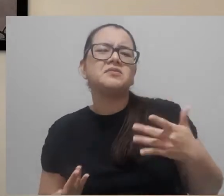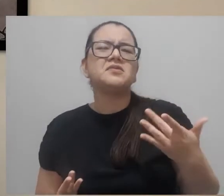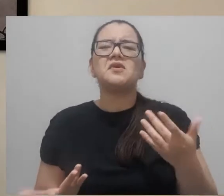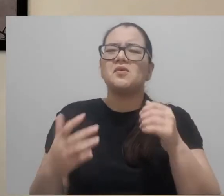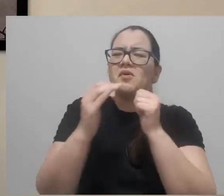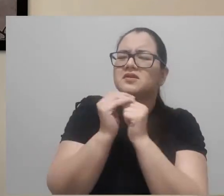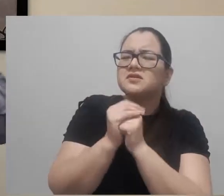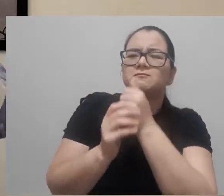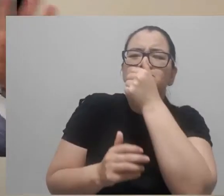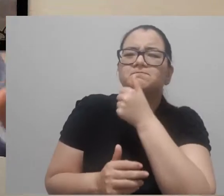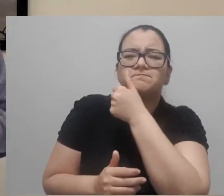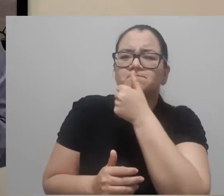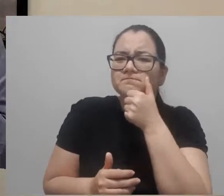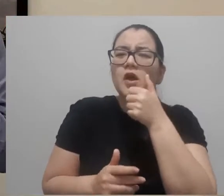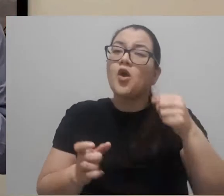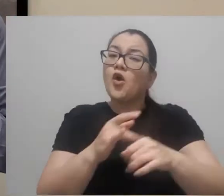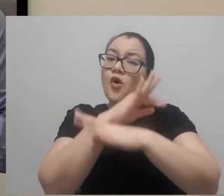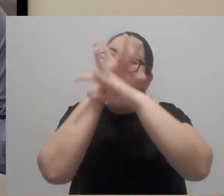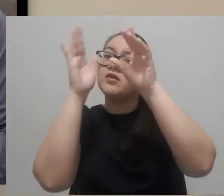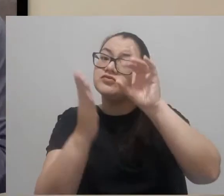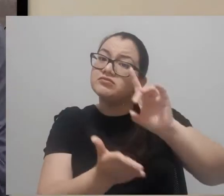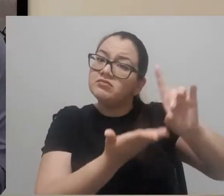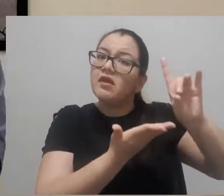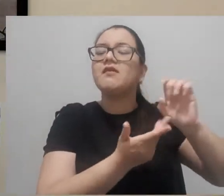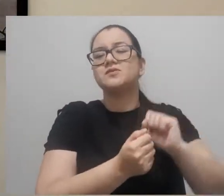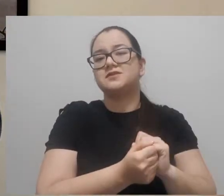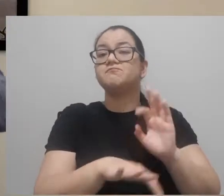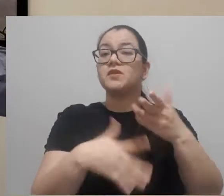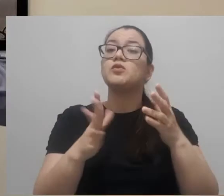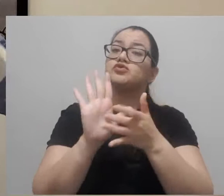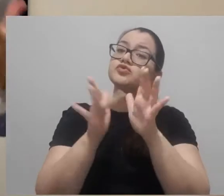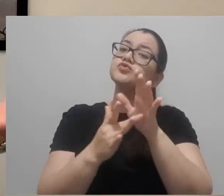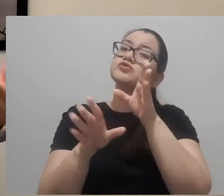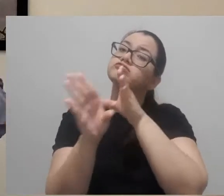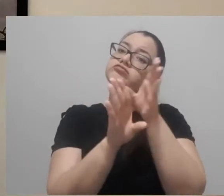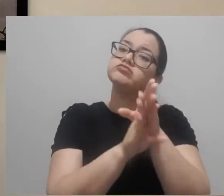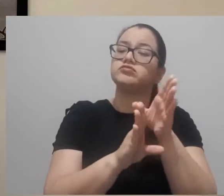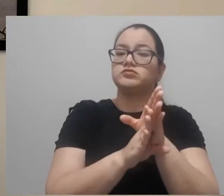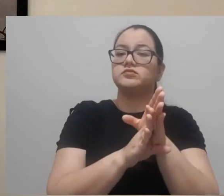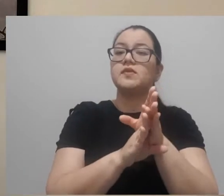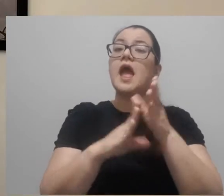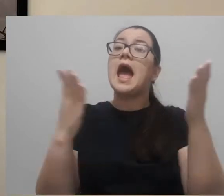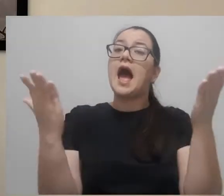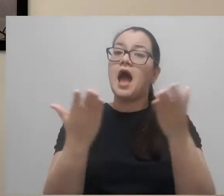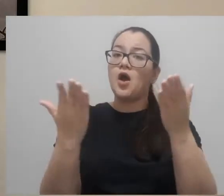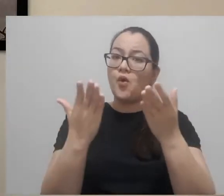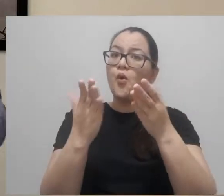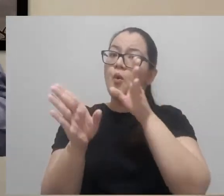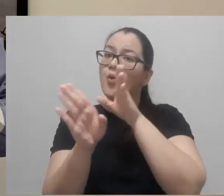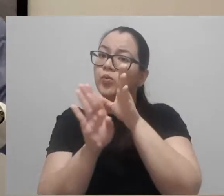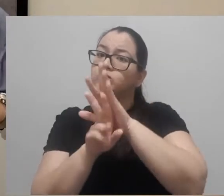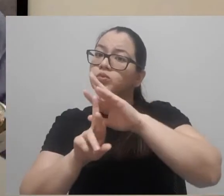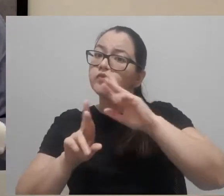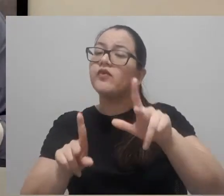o jejum. Então Jesus trouxe essa orientação aos seus discípulos. E agora ele traz uma outra orientação. Ele continua orientando os seus discípulos